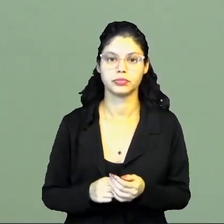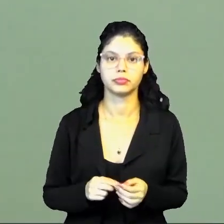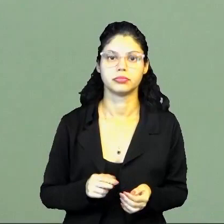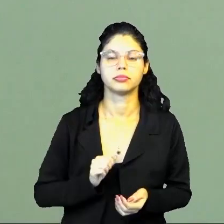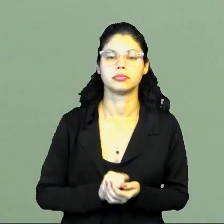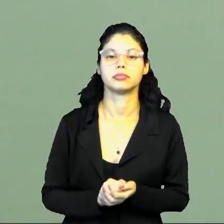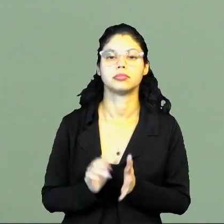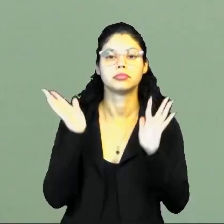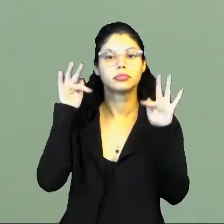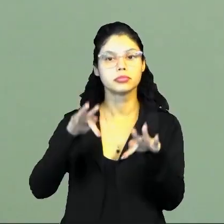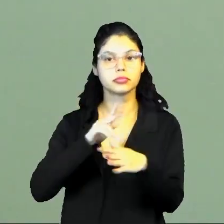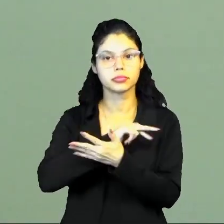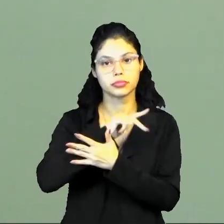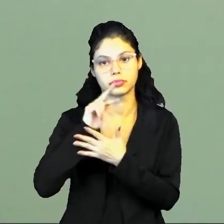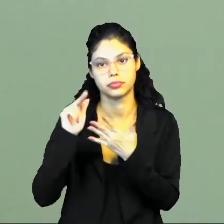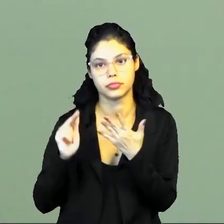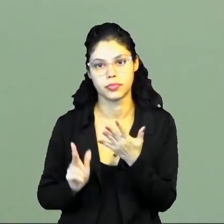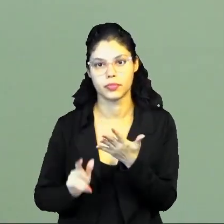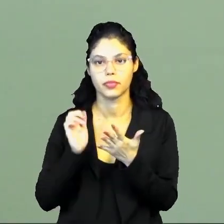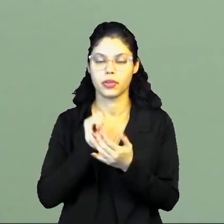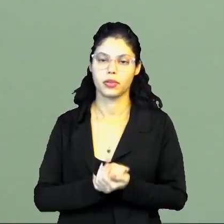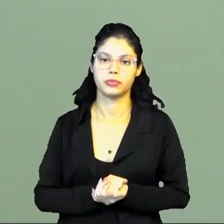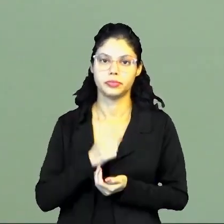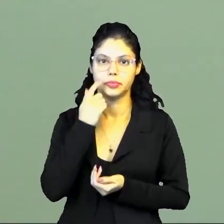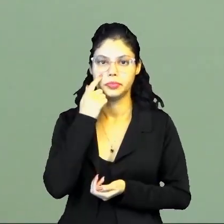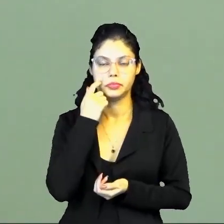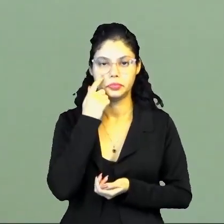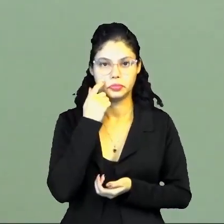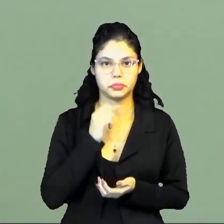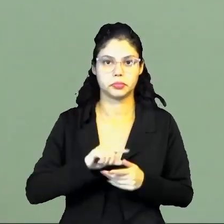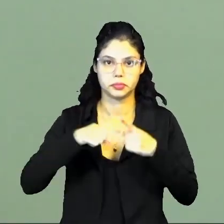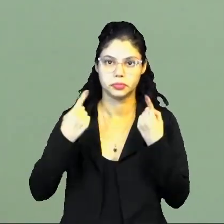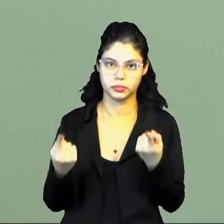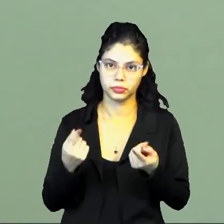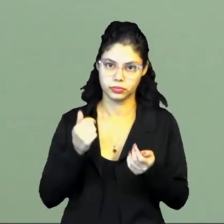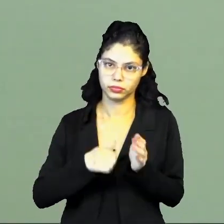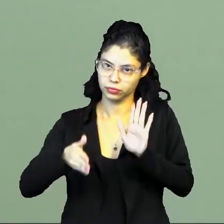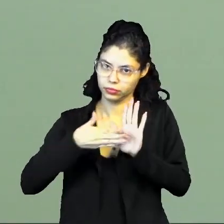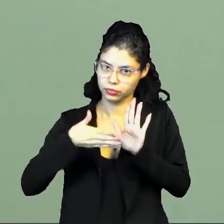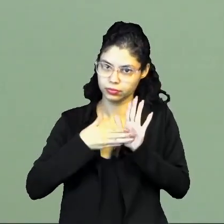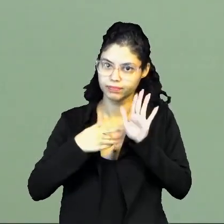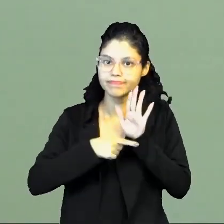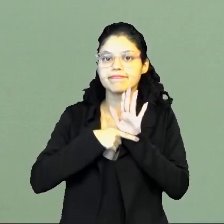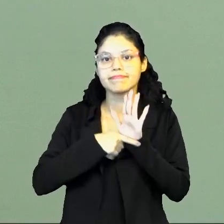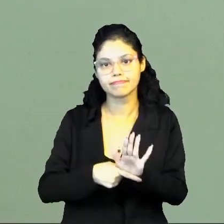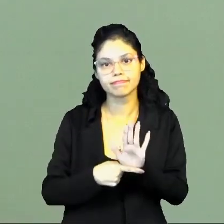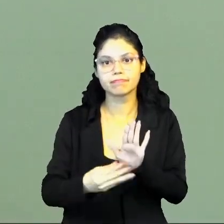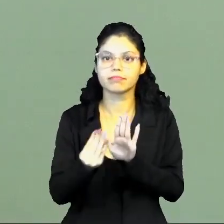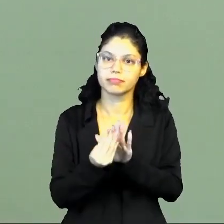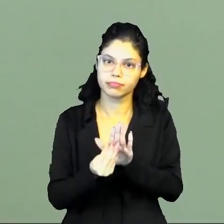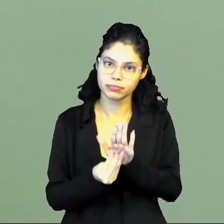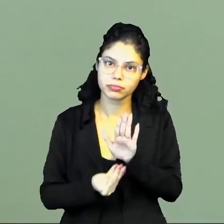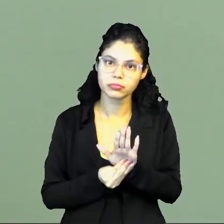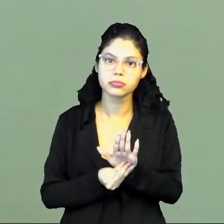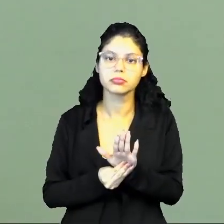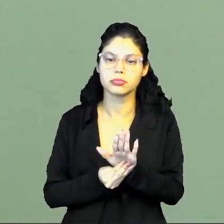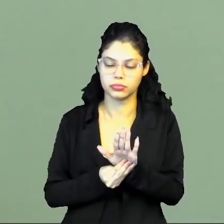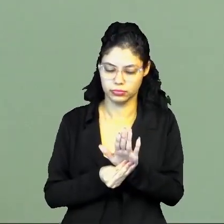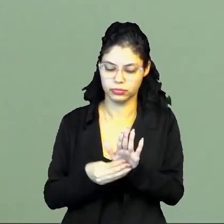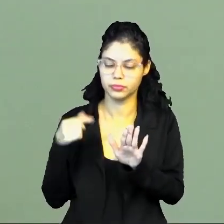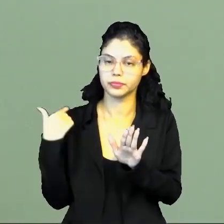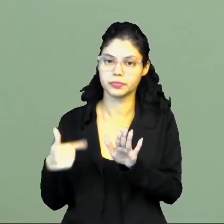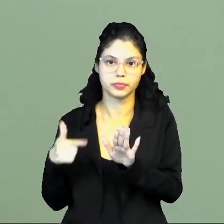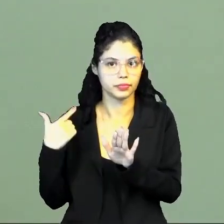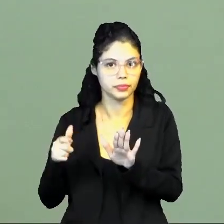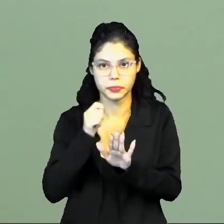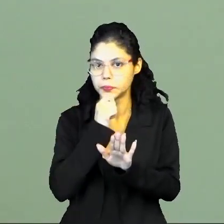cirurgia. Enfim, os relatos aí são vários, mas a prova mesmo, os fatos, as evidências,